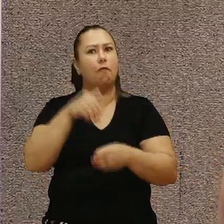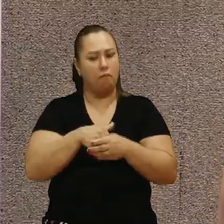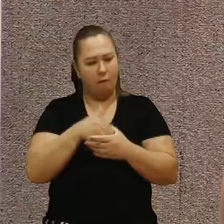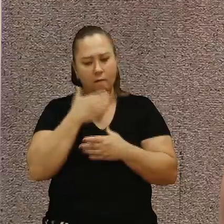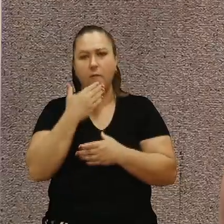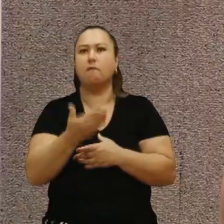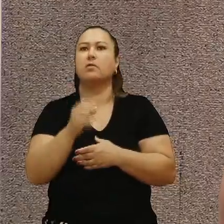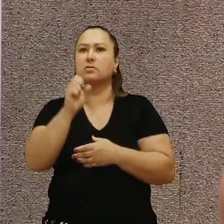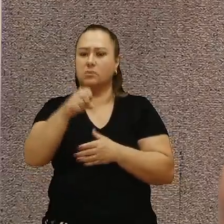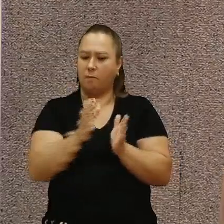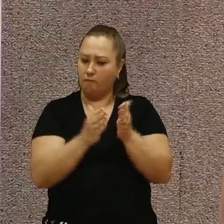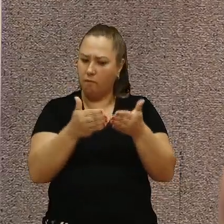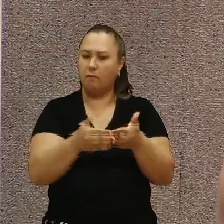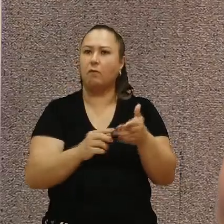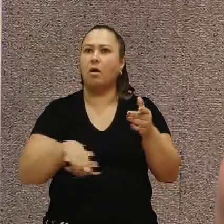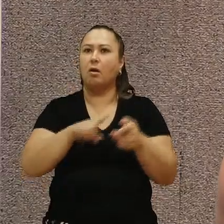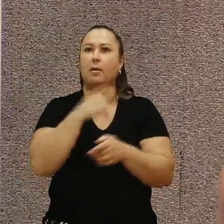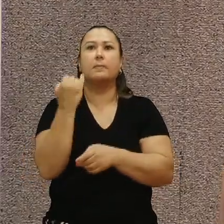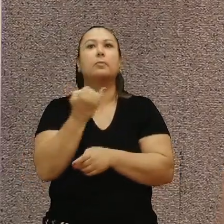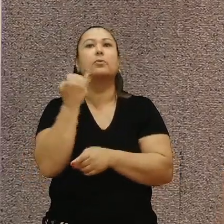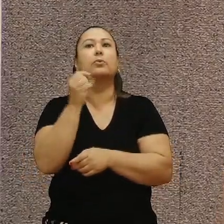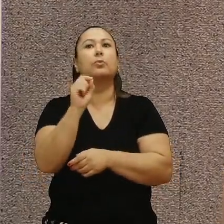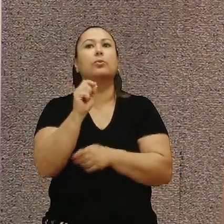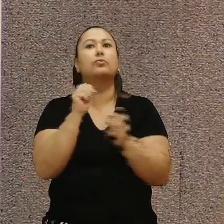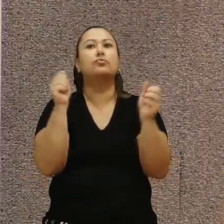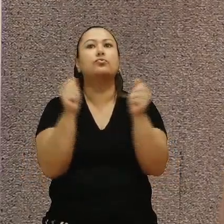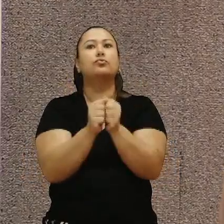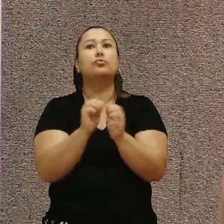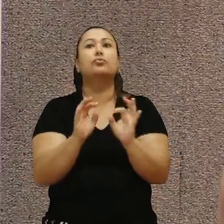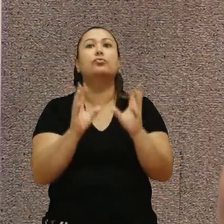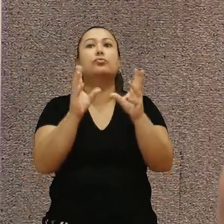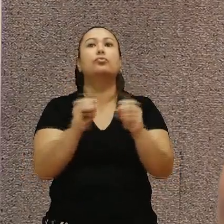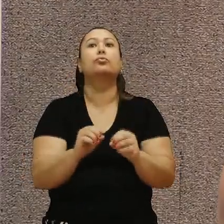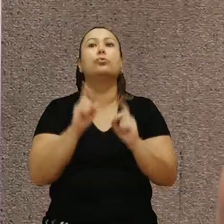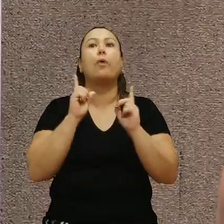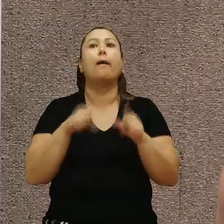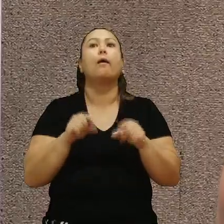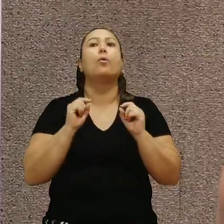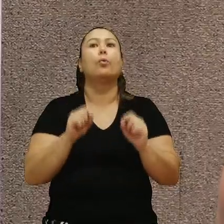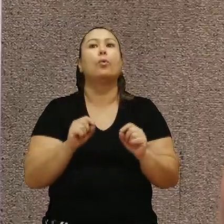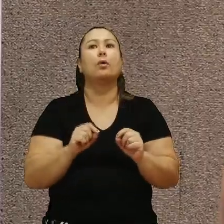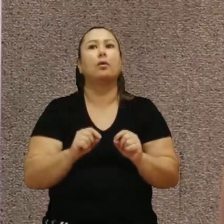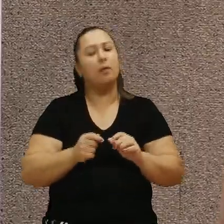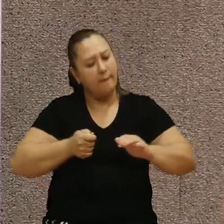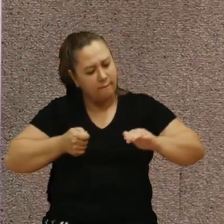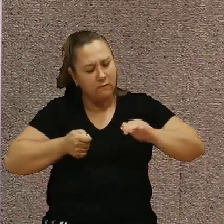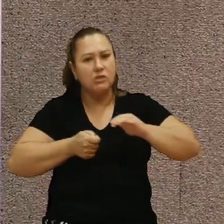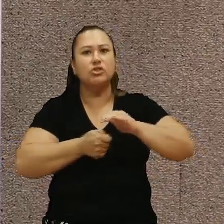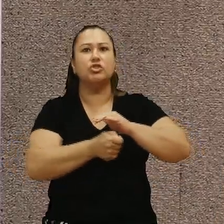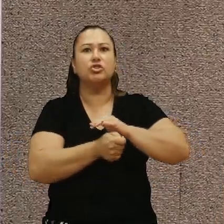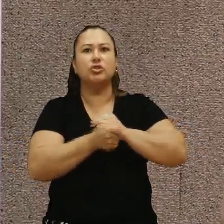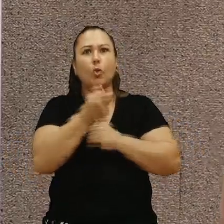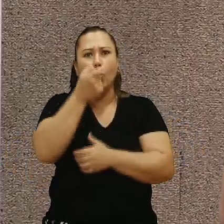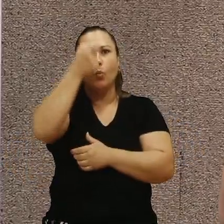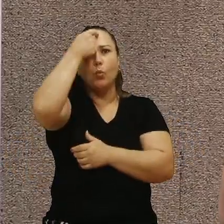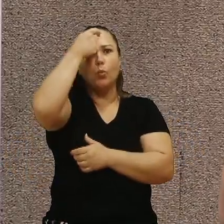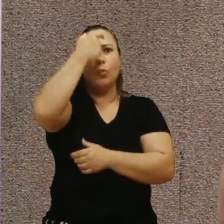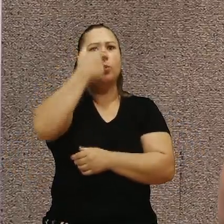desta frente, agora a gente tem que falar de uma coisa importante, junto com tudo isso, que é investir na